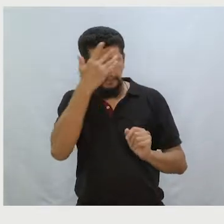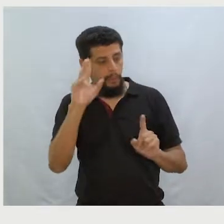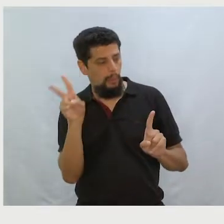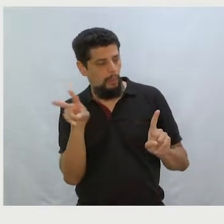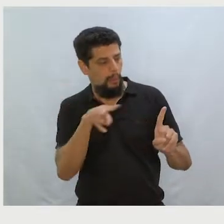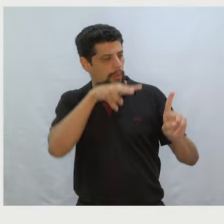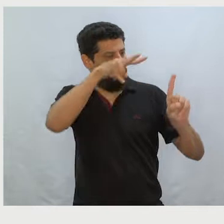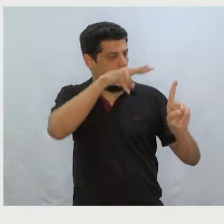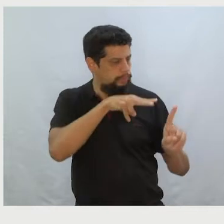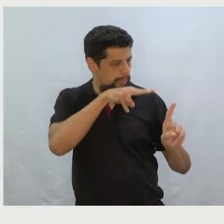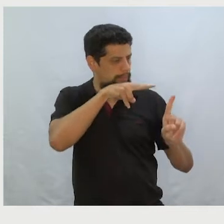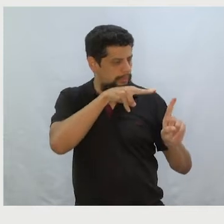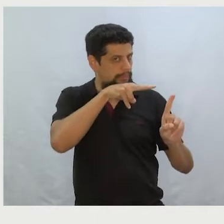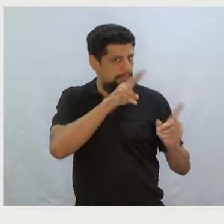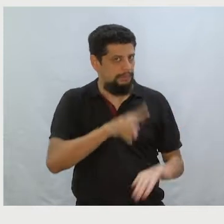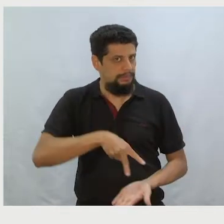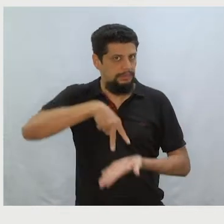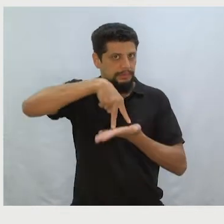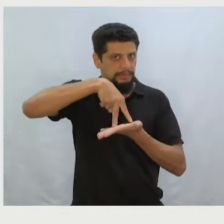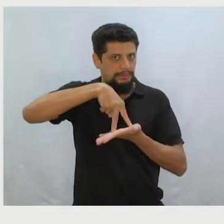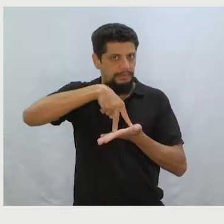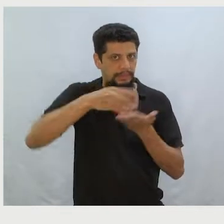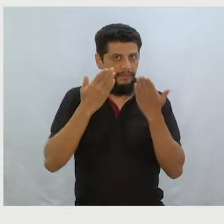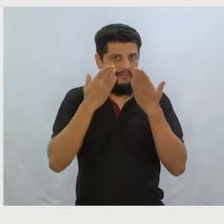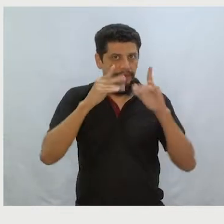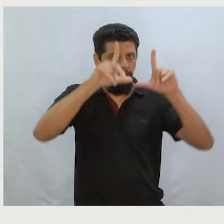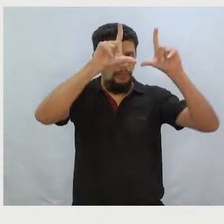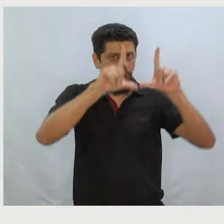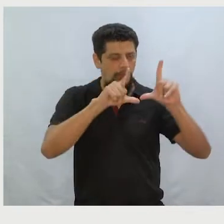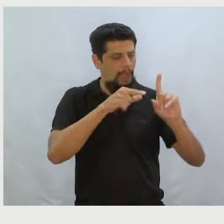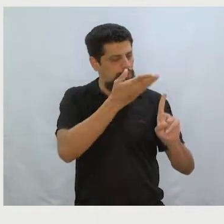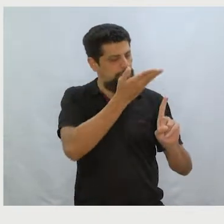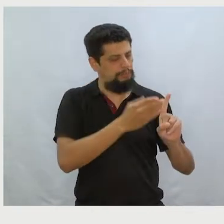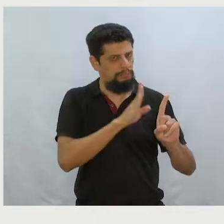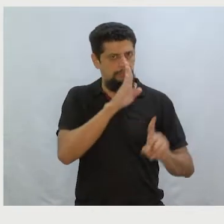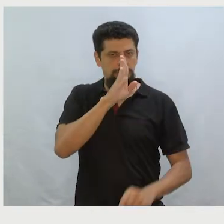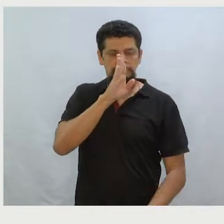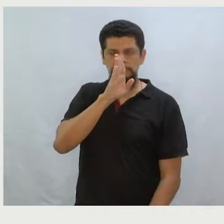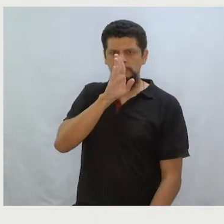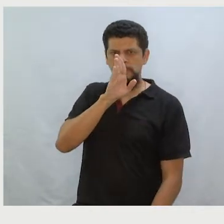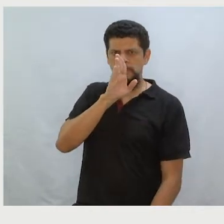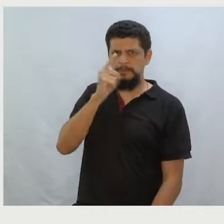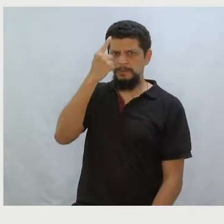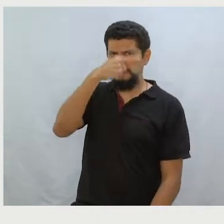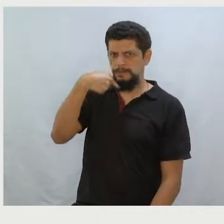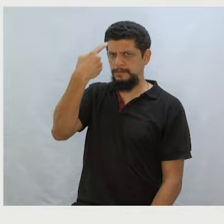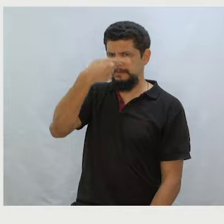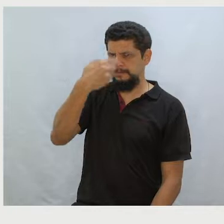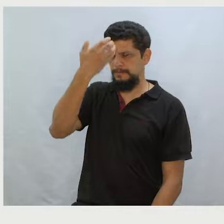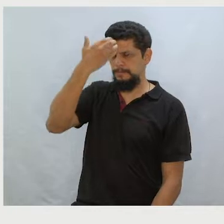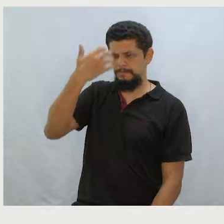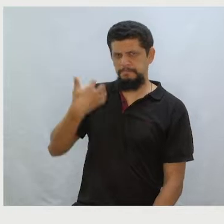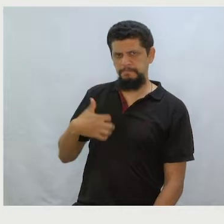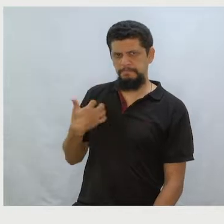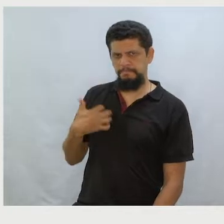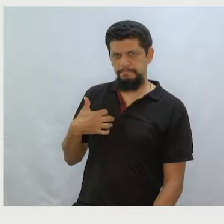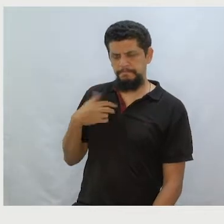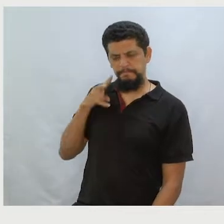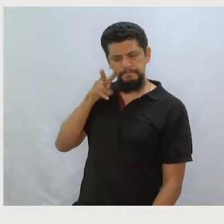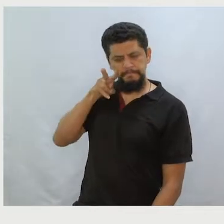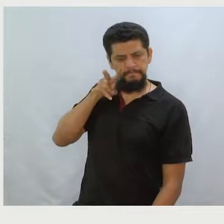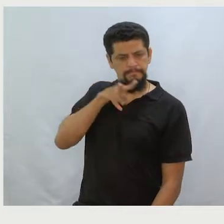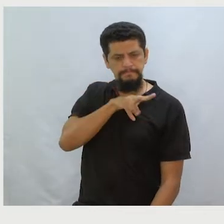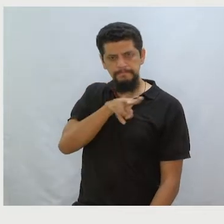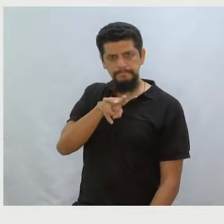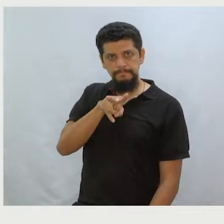ela ela estava em pé na frente do quadro e ficou em silêncio com uma cara bem brava olhando pra